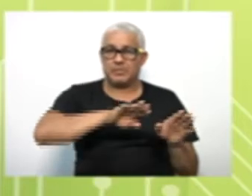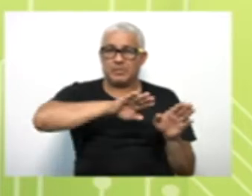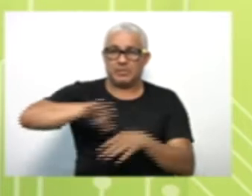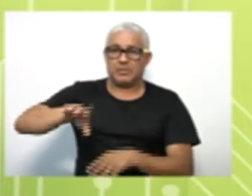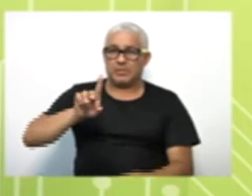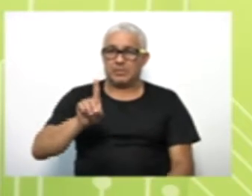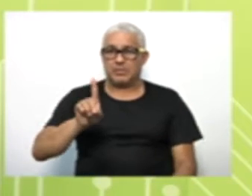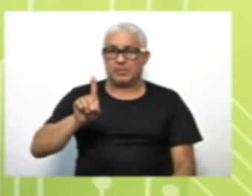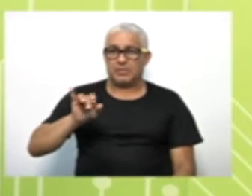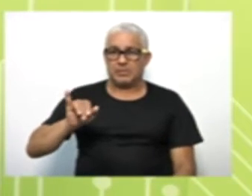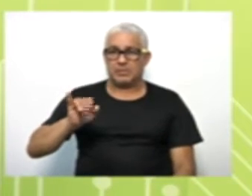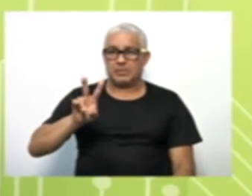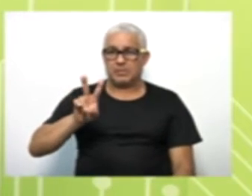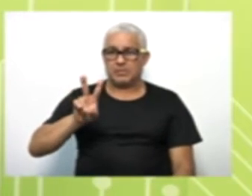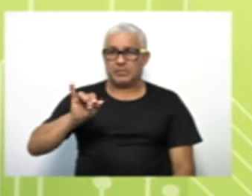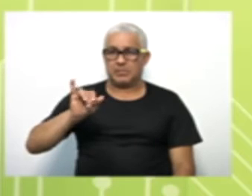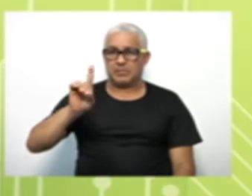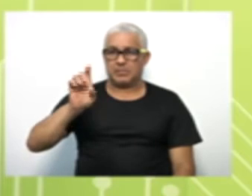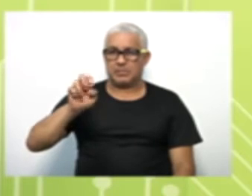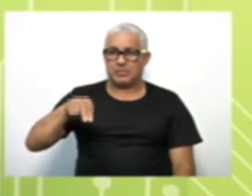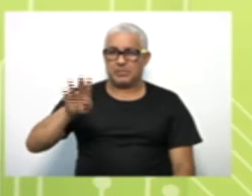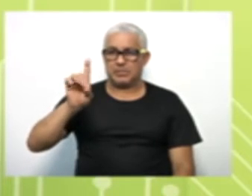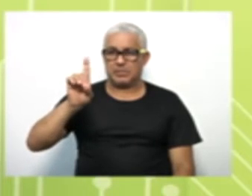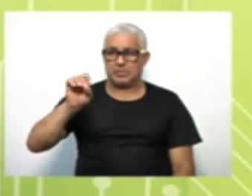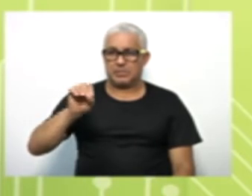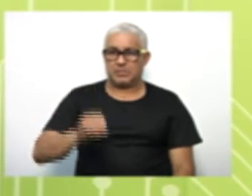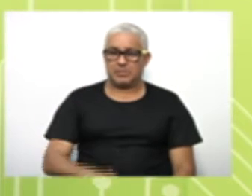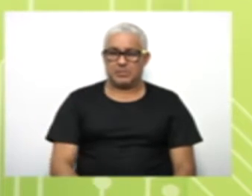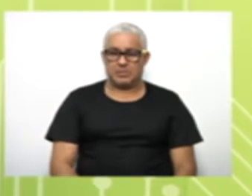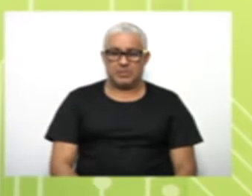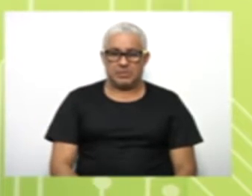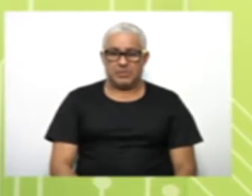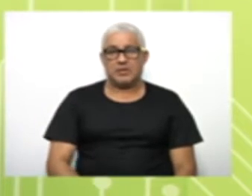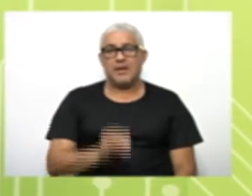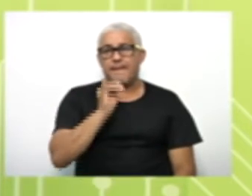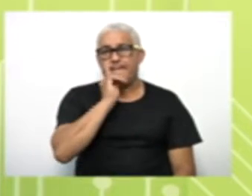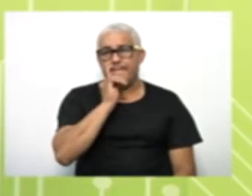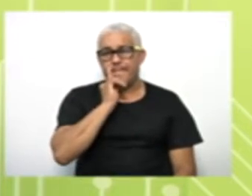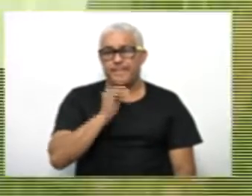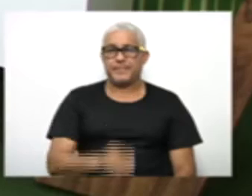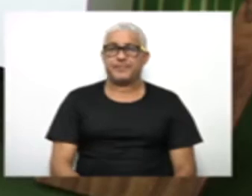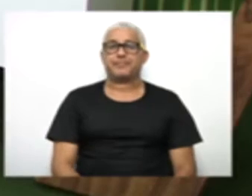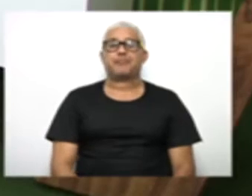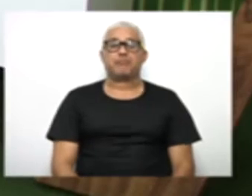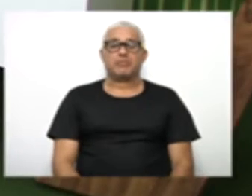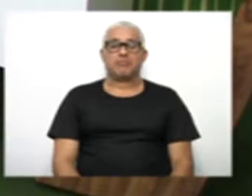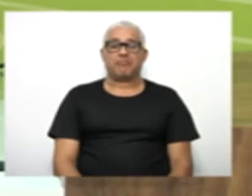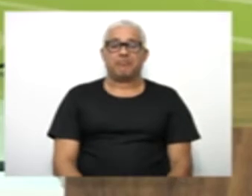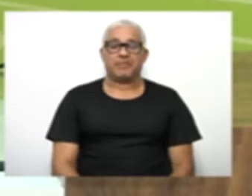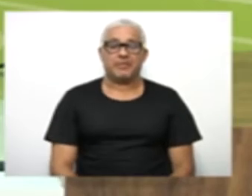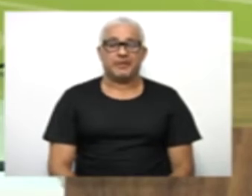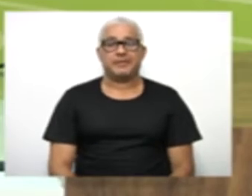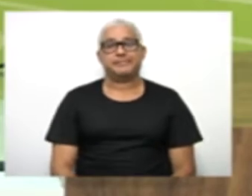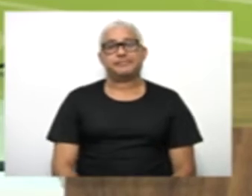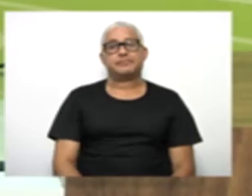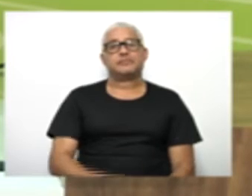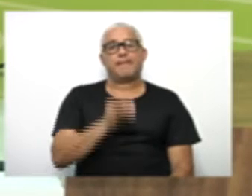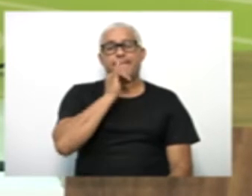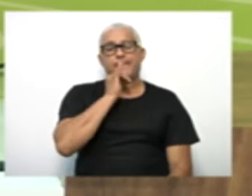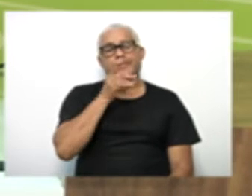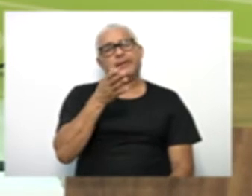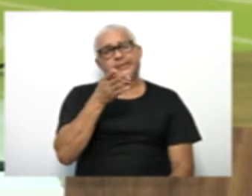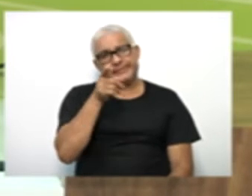dividendo? O que a gente consegue contextualizar, professor? Vamos dar um exemplo aí para os nossos alunos. Vamos lá. Você passou